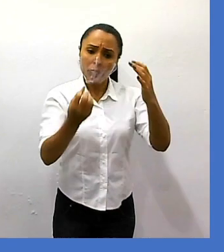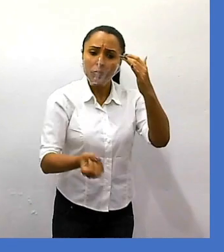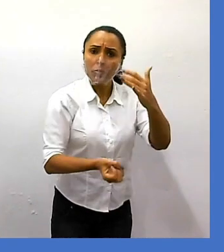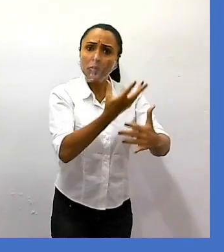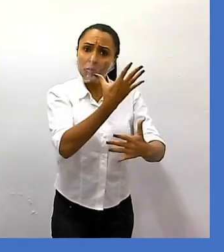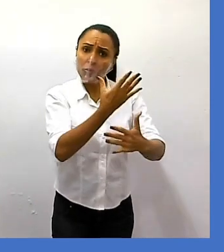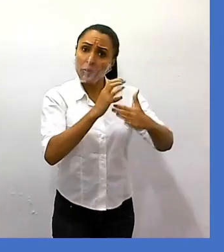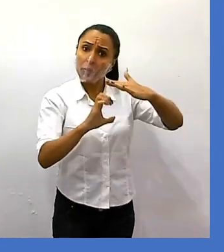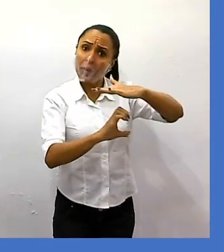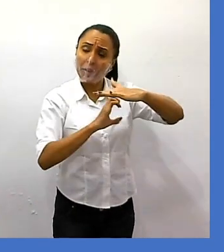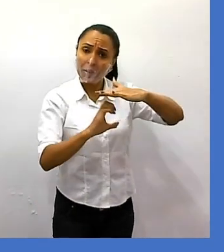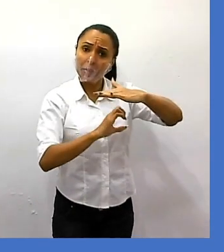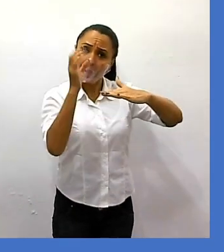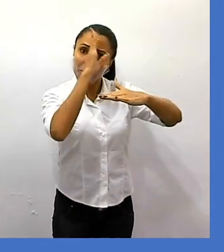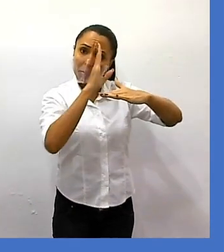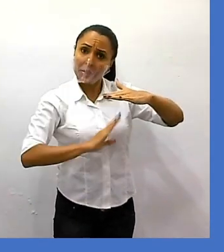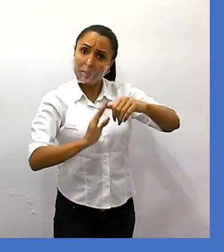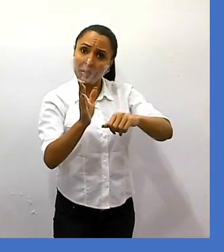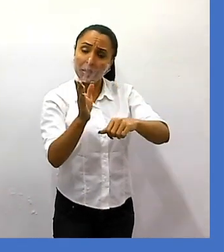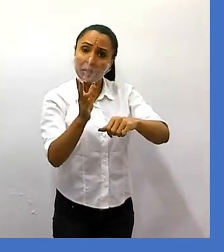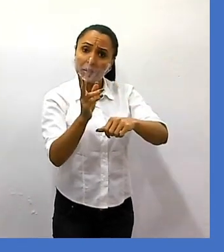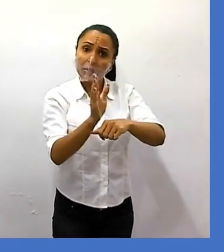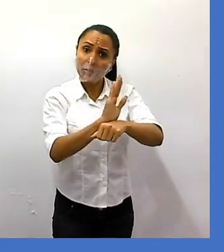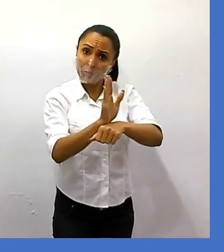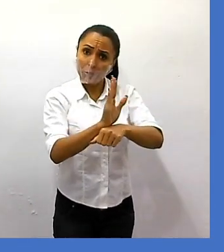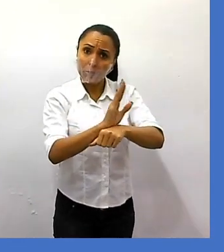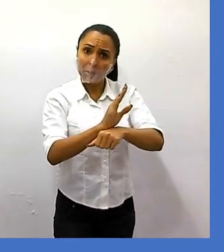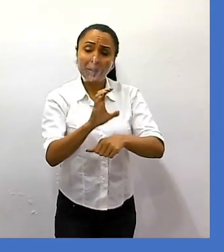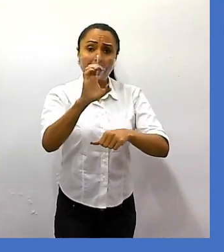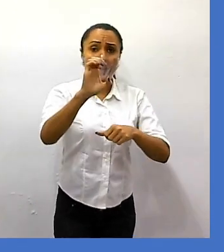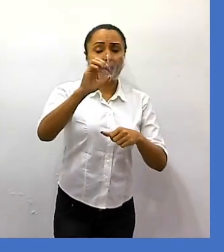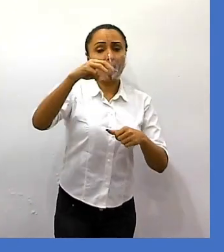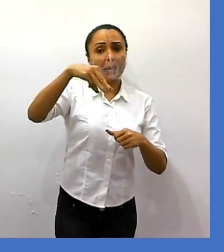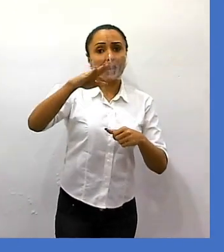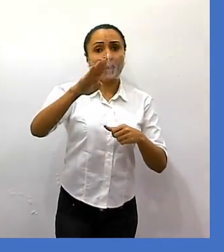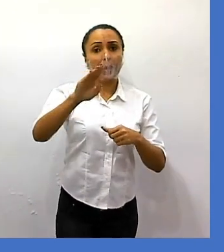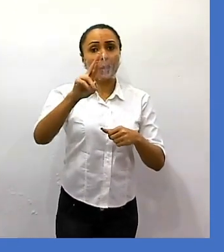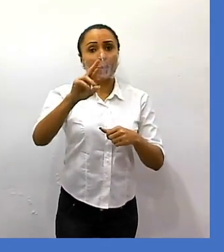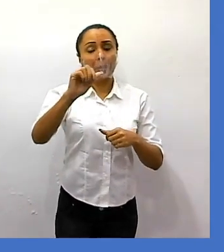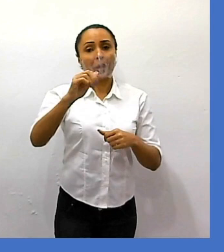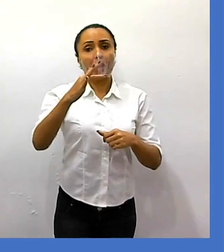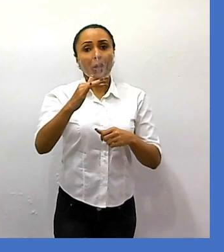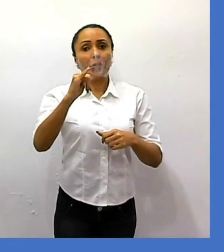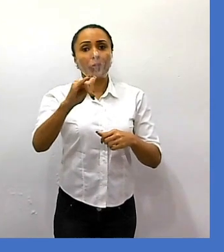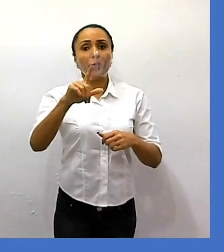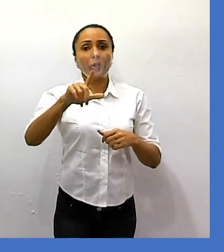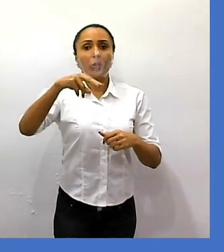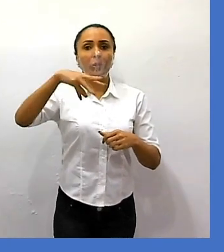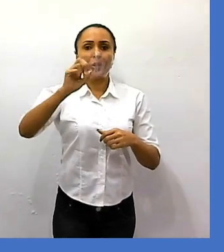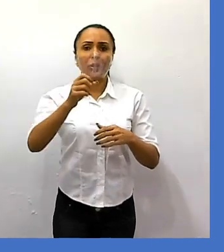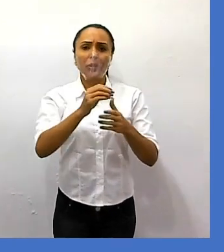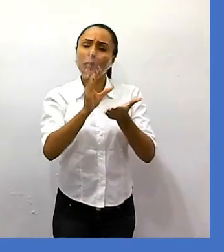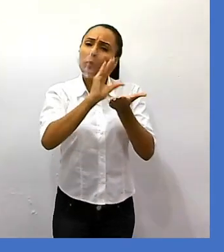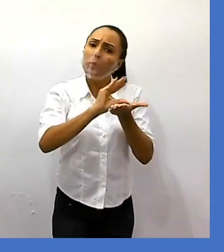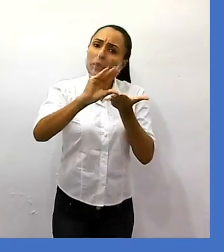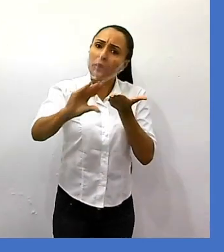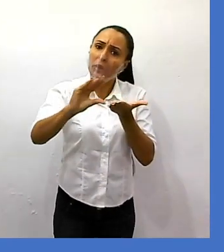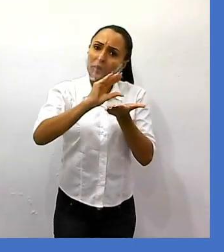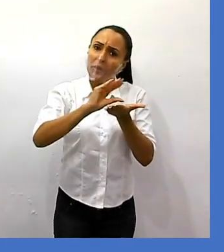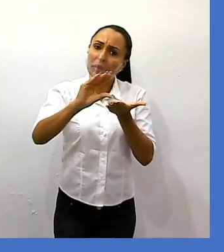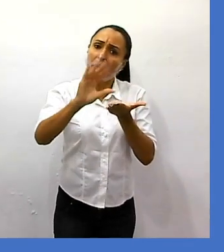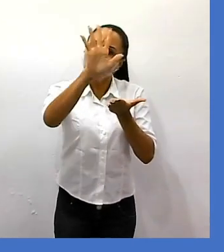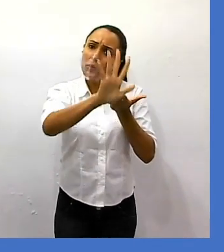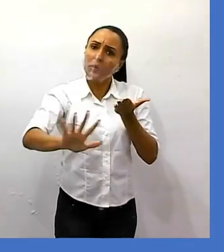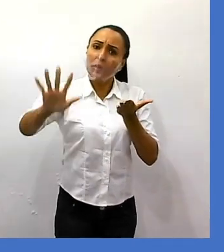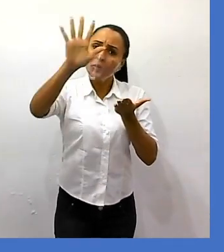a Empresa Brasileira de Filmes, a Embrafilme, com a finalidade de financiar as produções nacionais